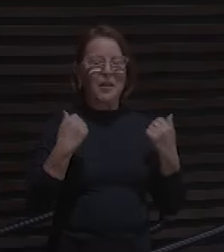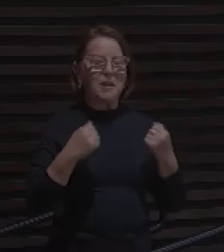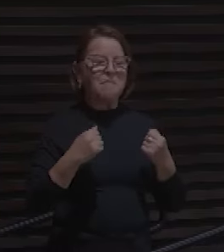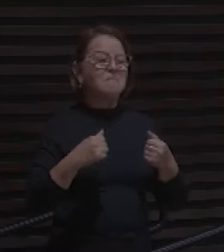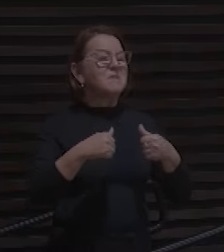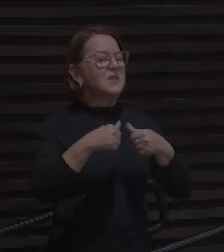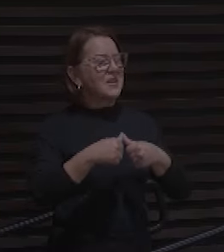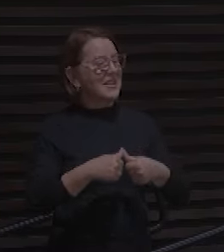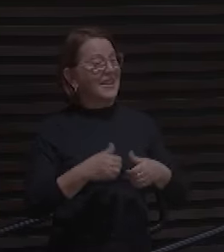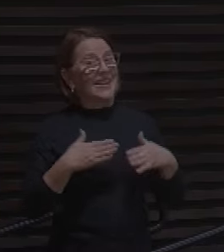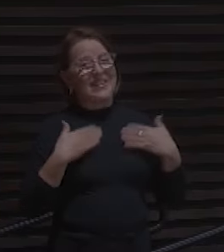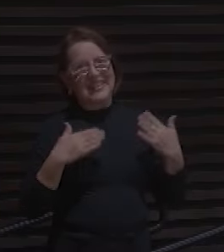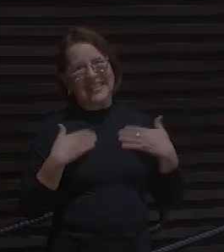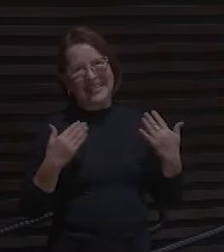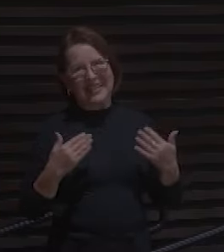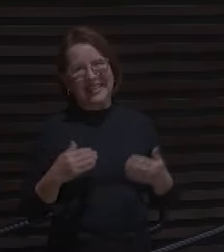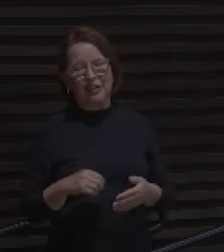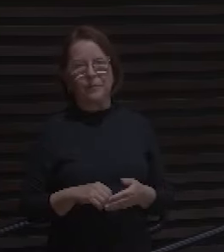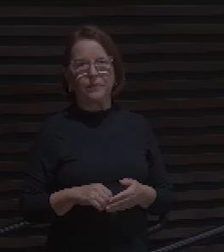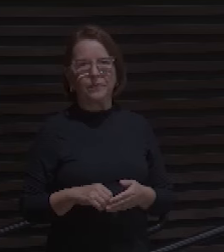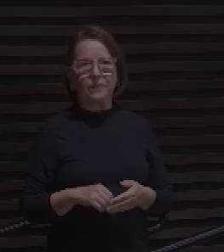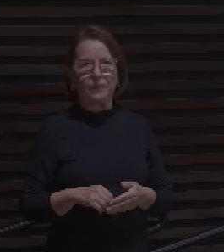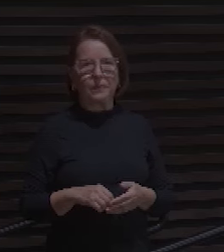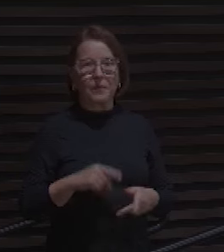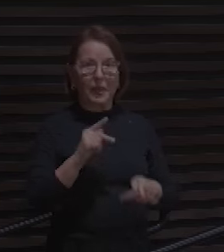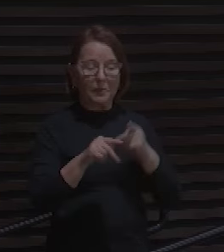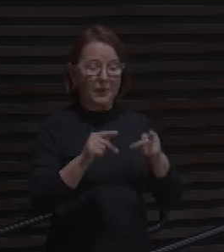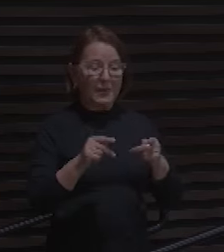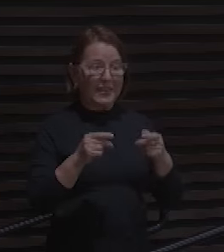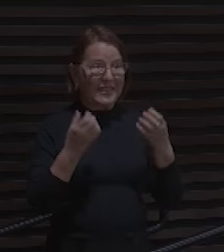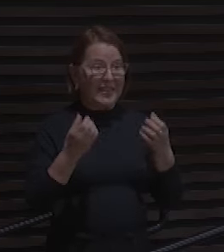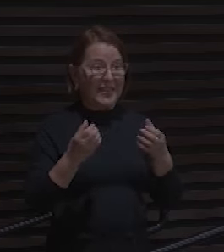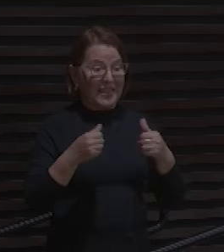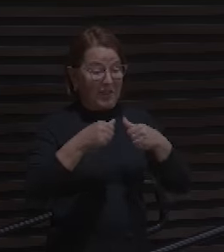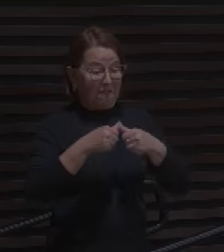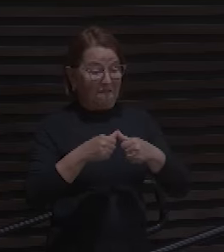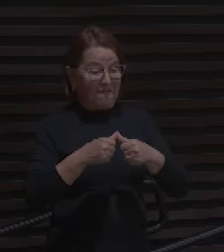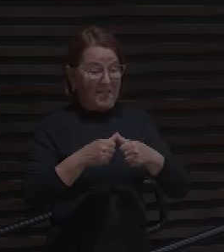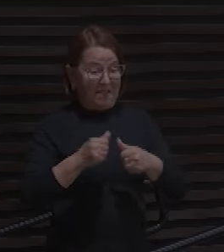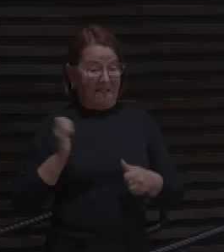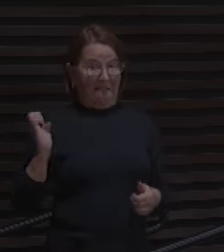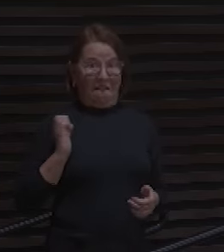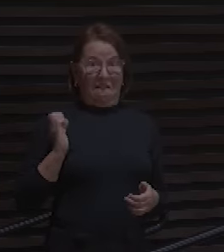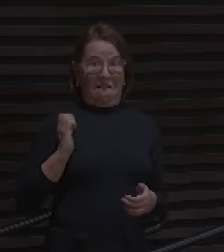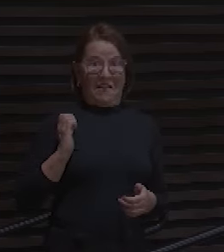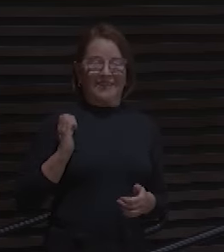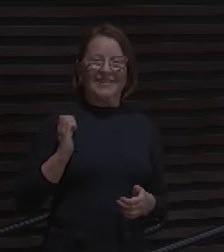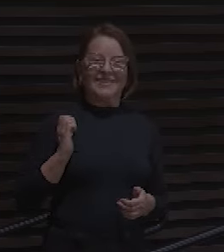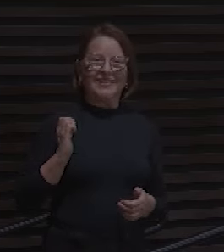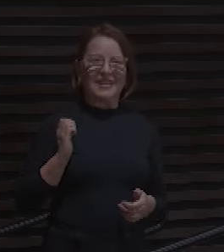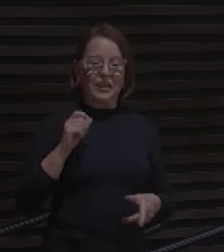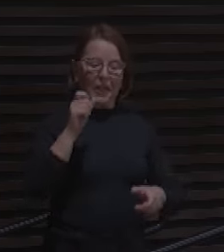contentes. Ora, os que querem ficar ricos,